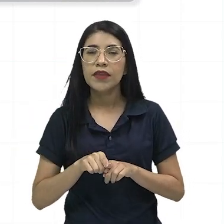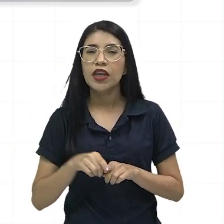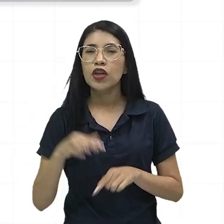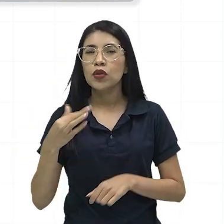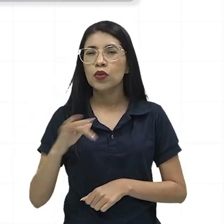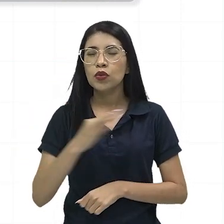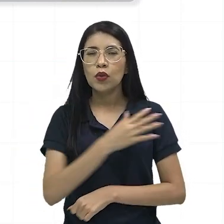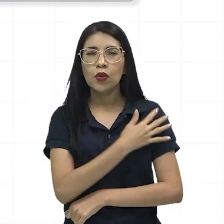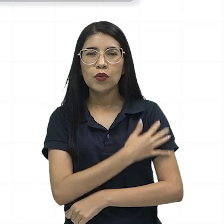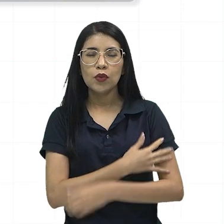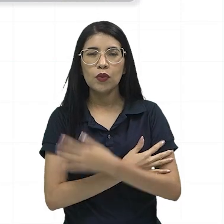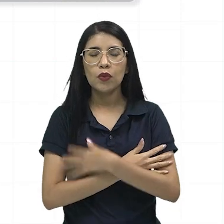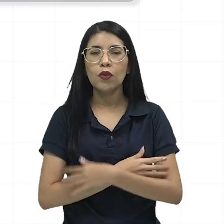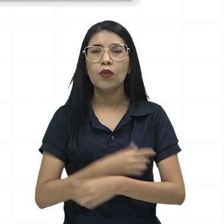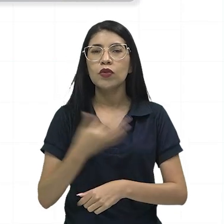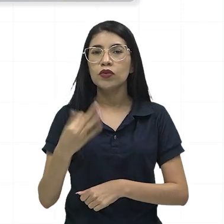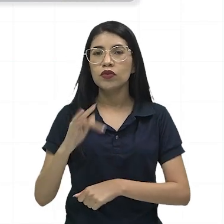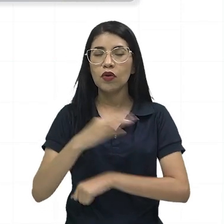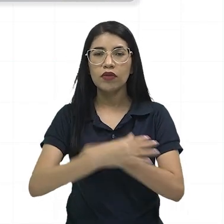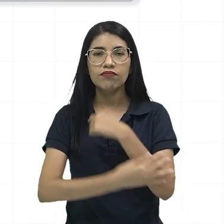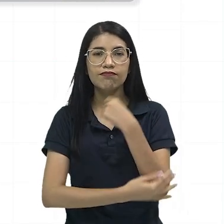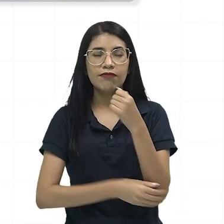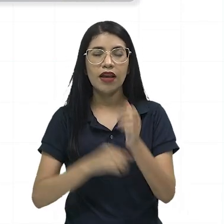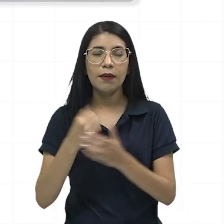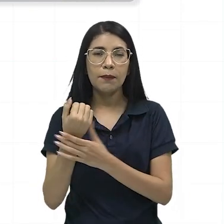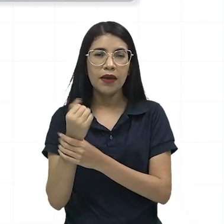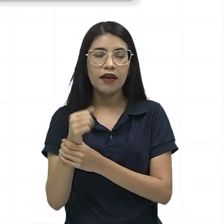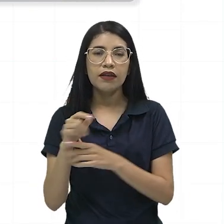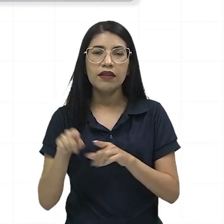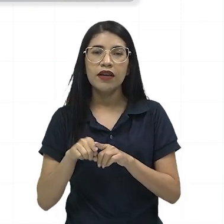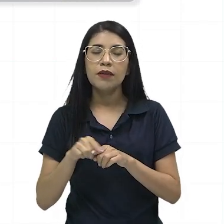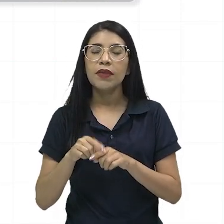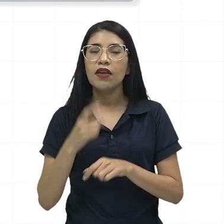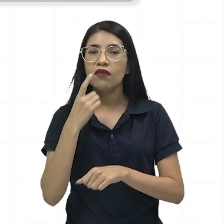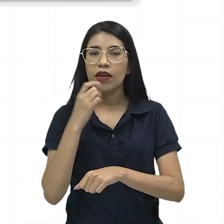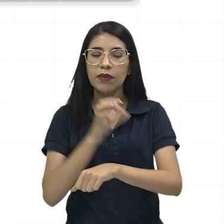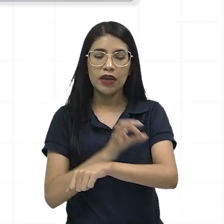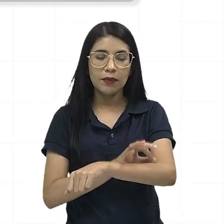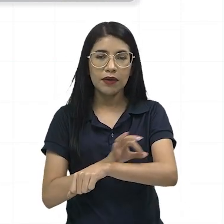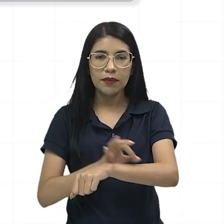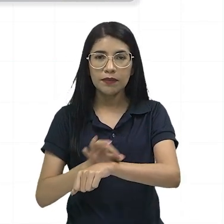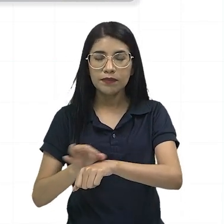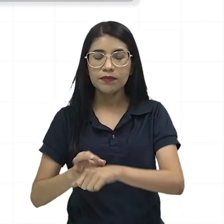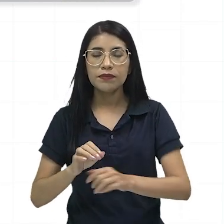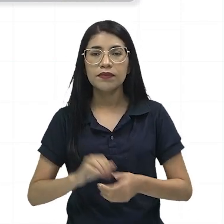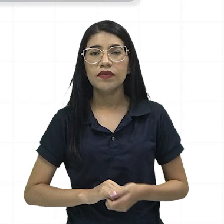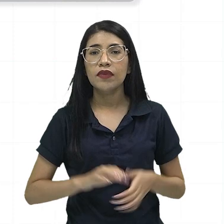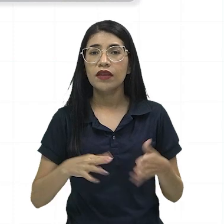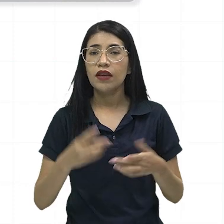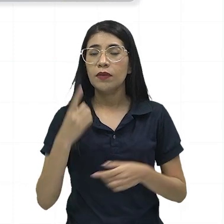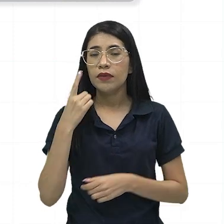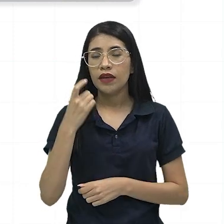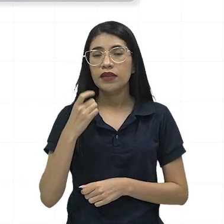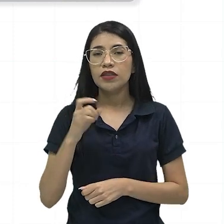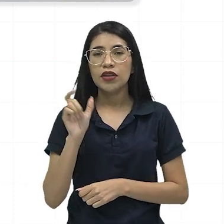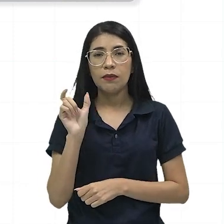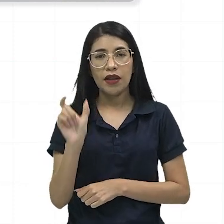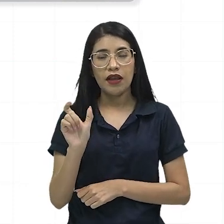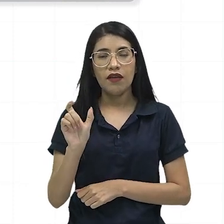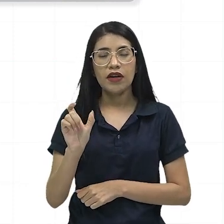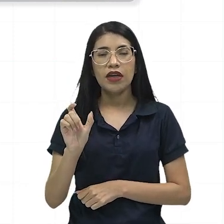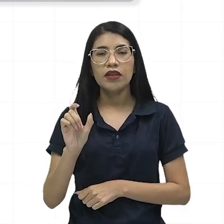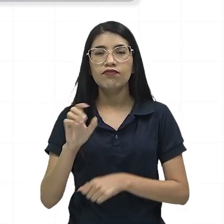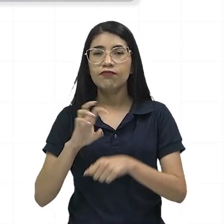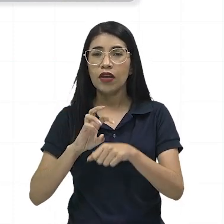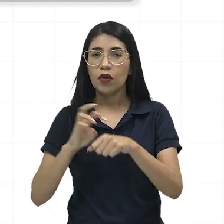musculares, dores nas articulações, manchas vermelhas na pele. E é interessante a gente falar que esse nome chikungunya, né, ele